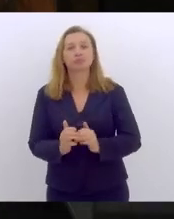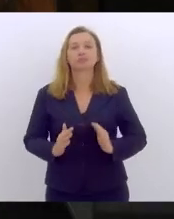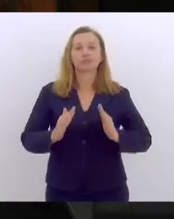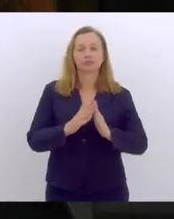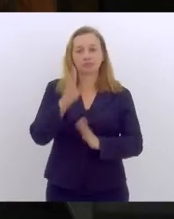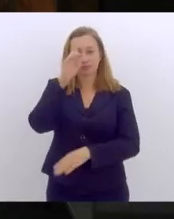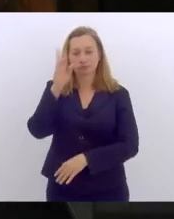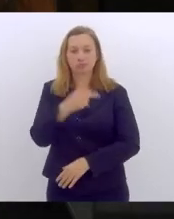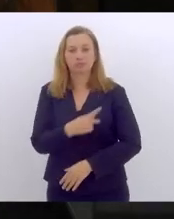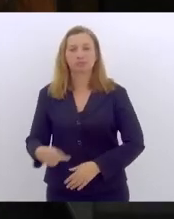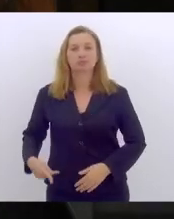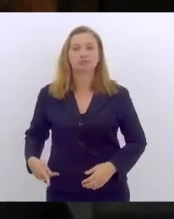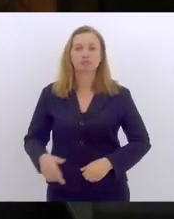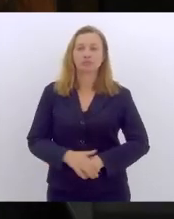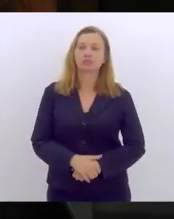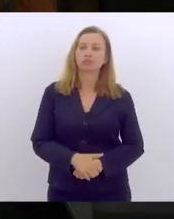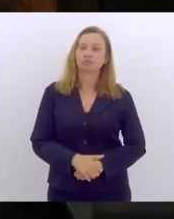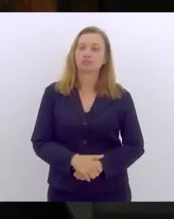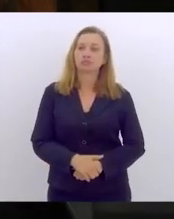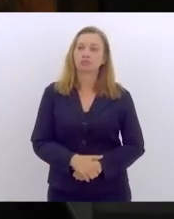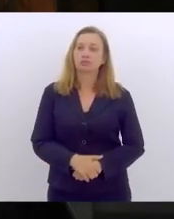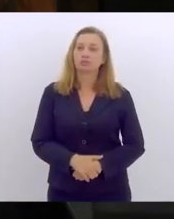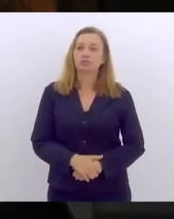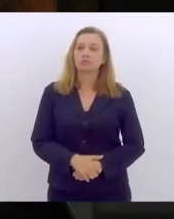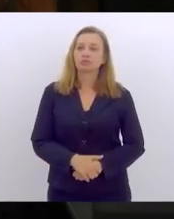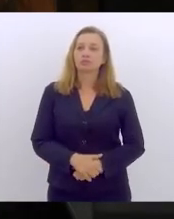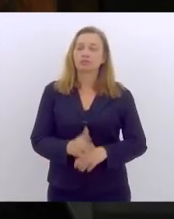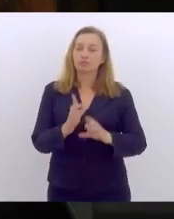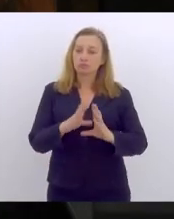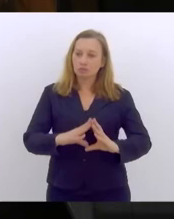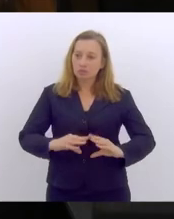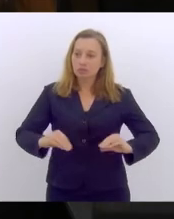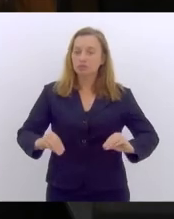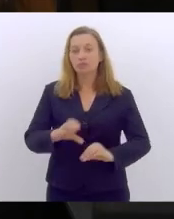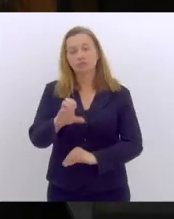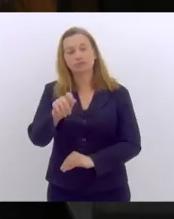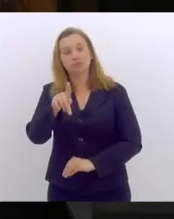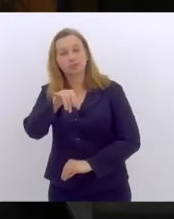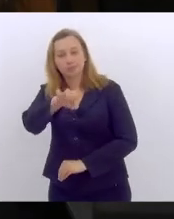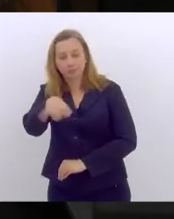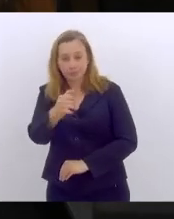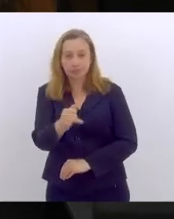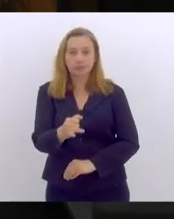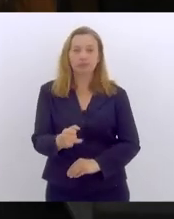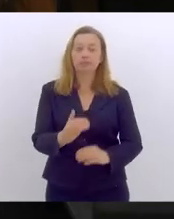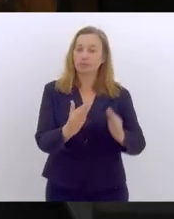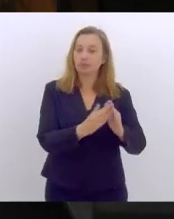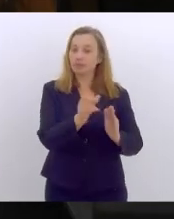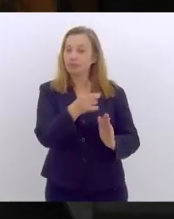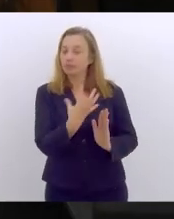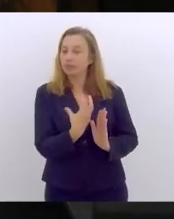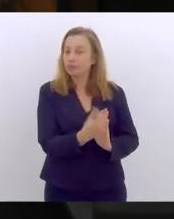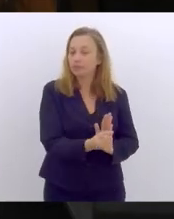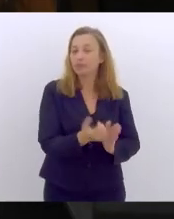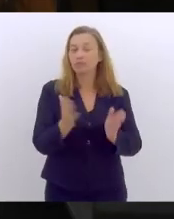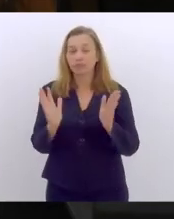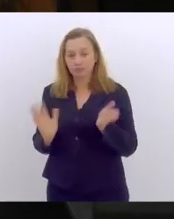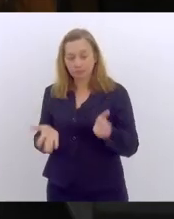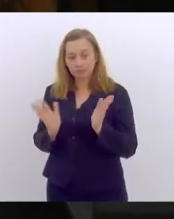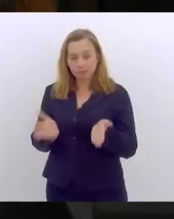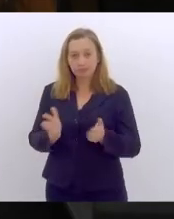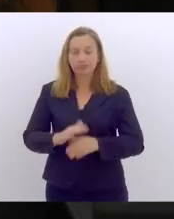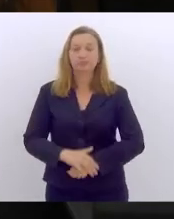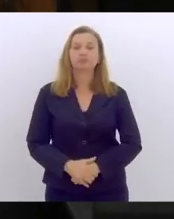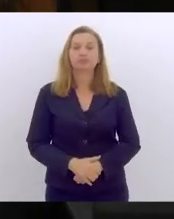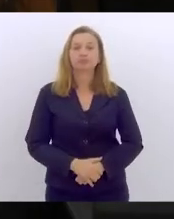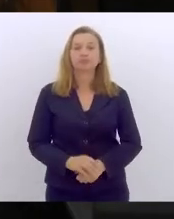senhora presidente, para extinguir a CEPERJ, que essa casa rejeitou, e agora